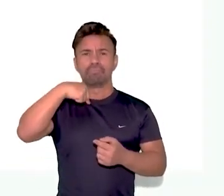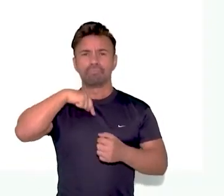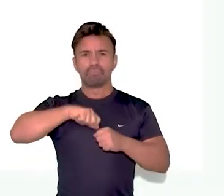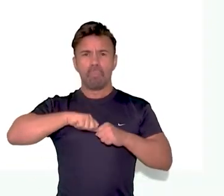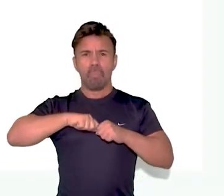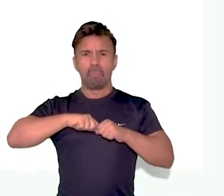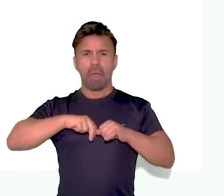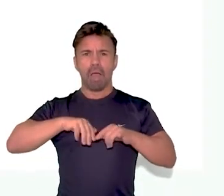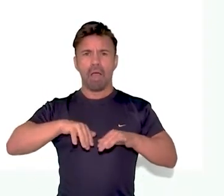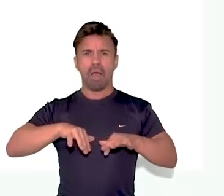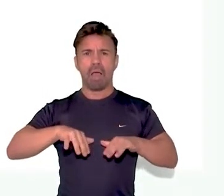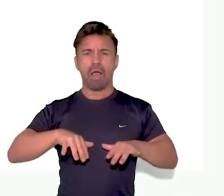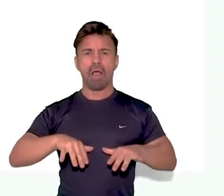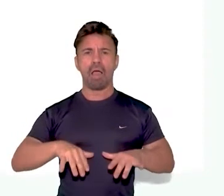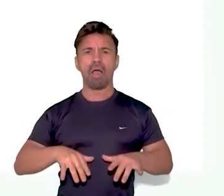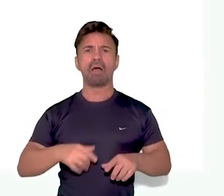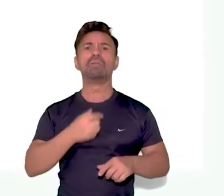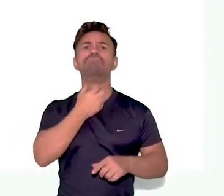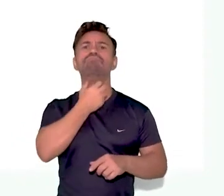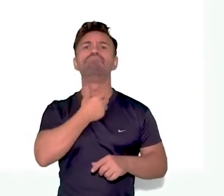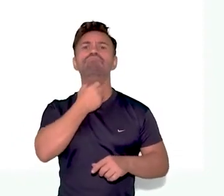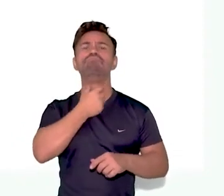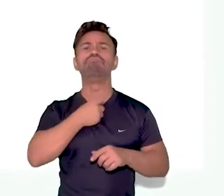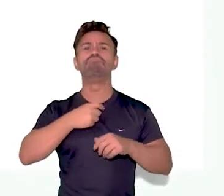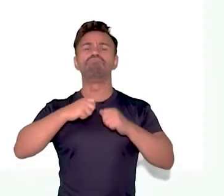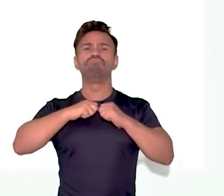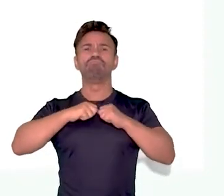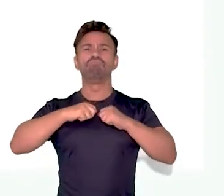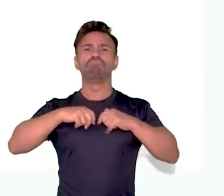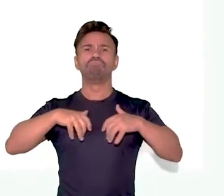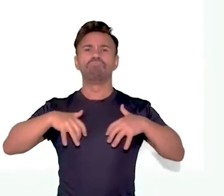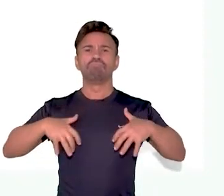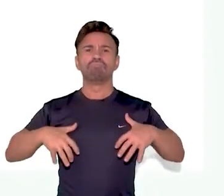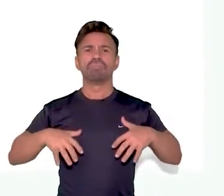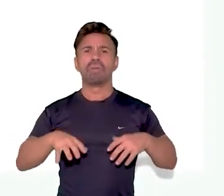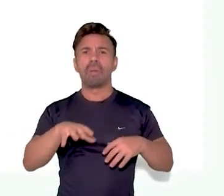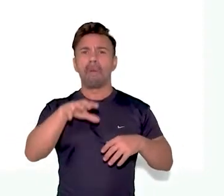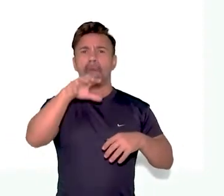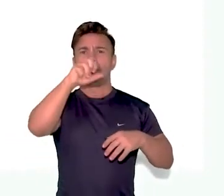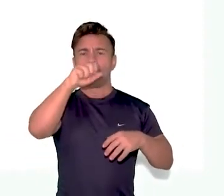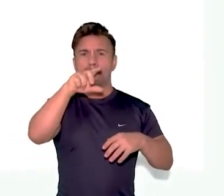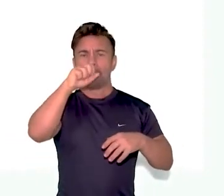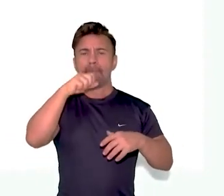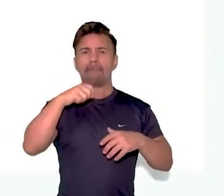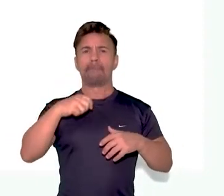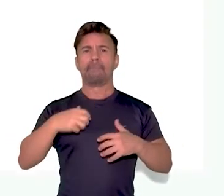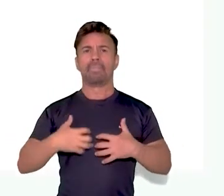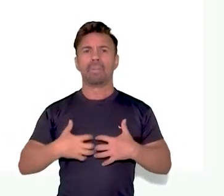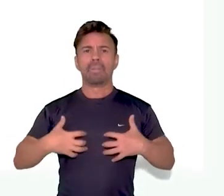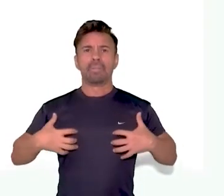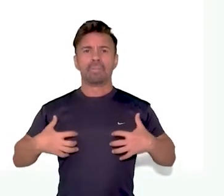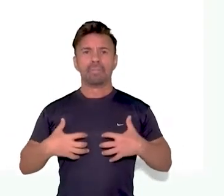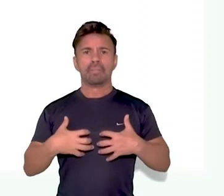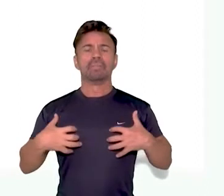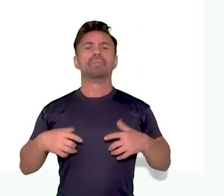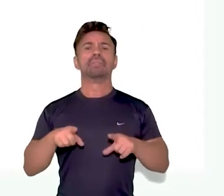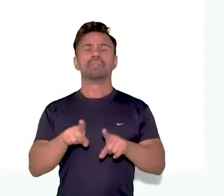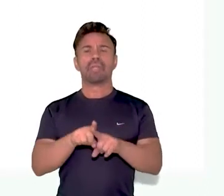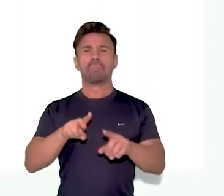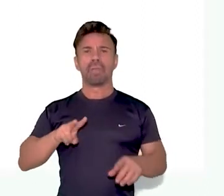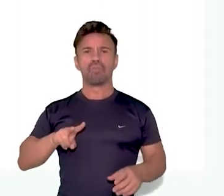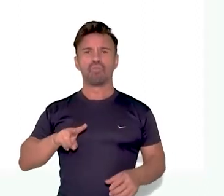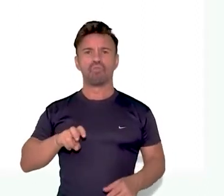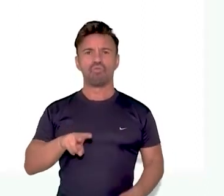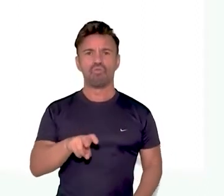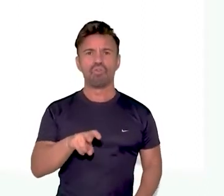nesse mando se para a garganta e demais partes das vias respiratórias incluindo os pulmões o